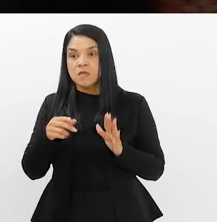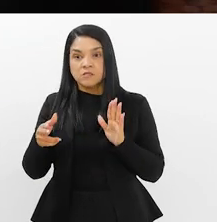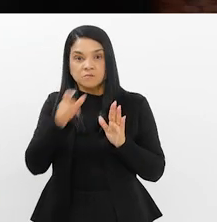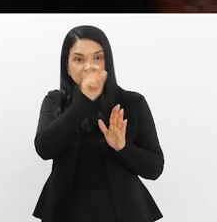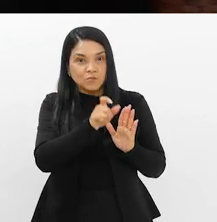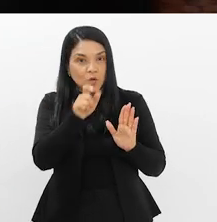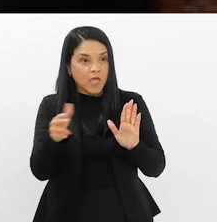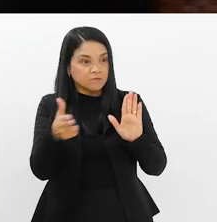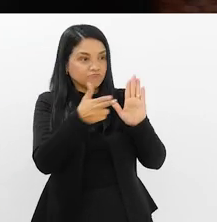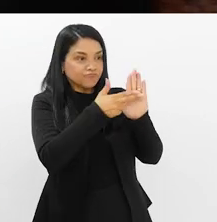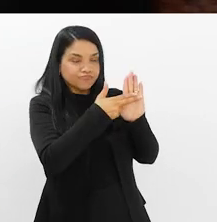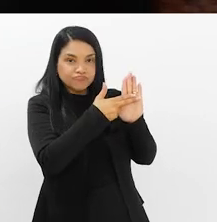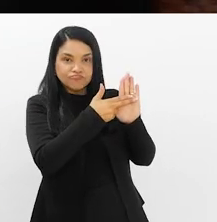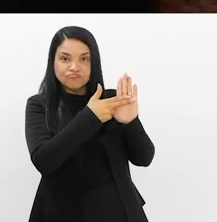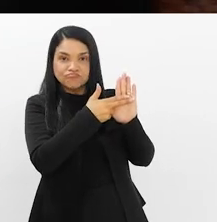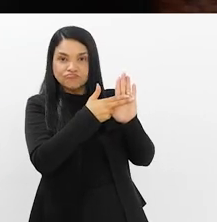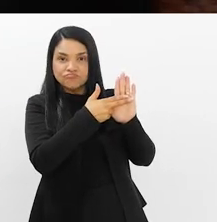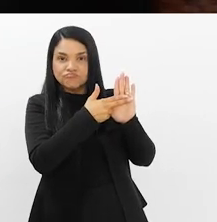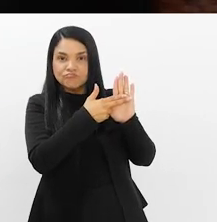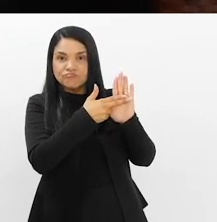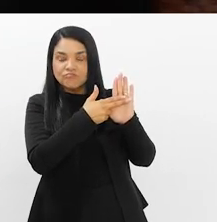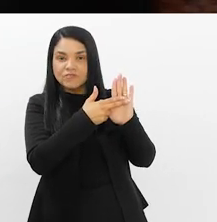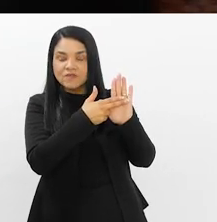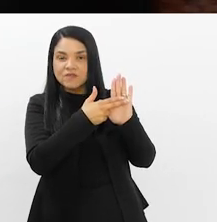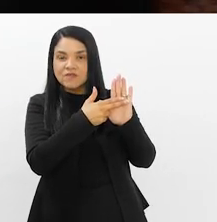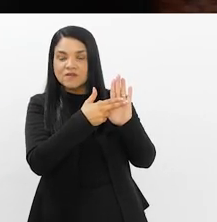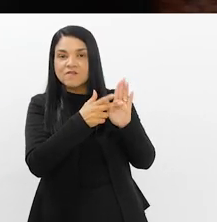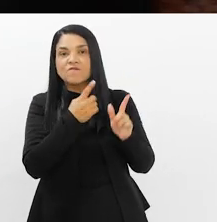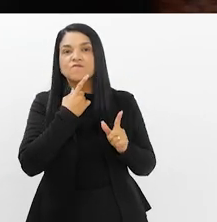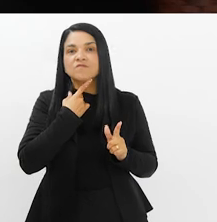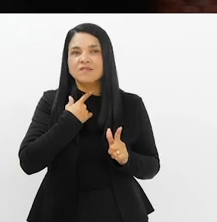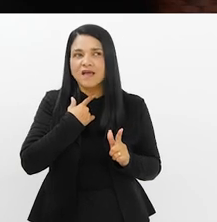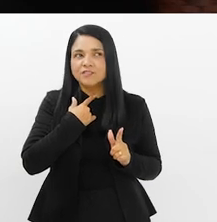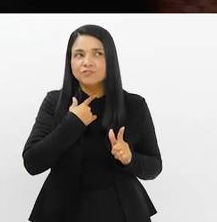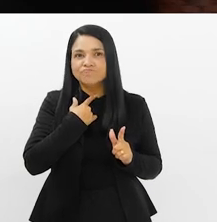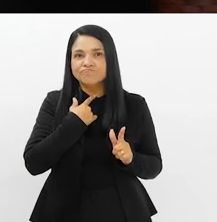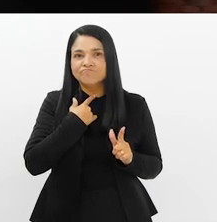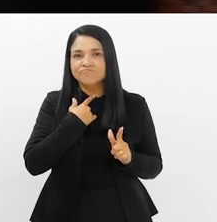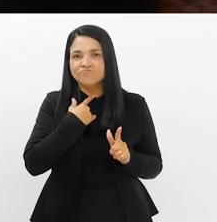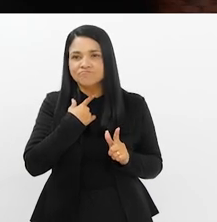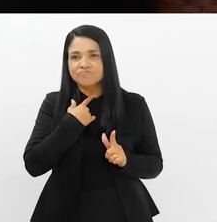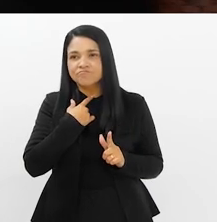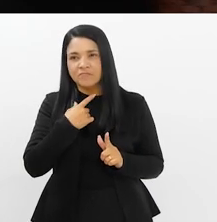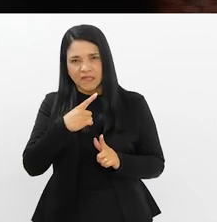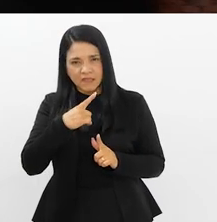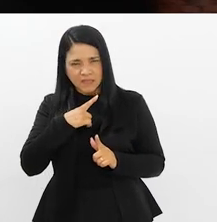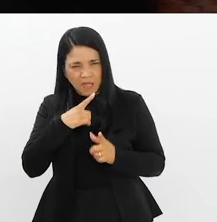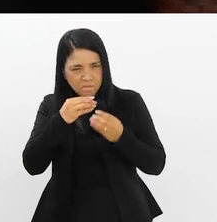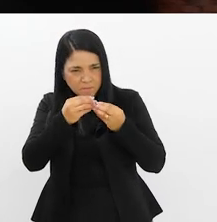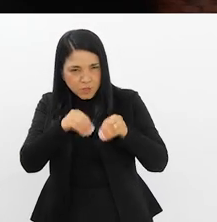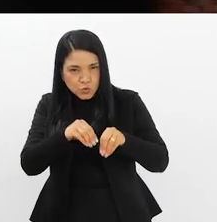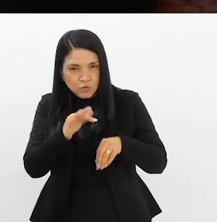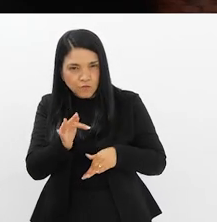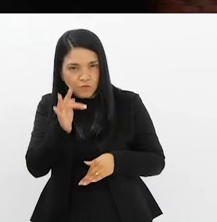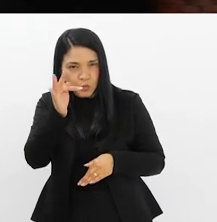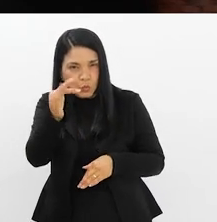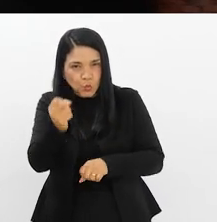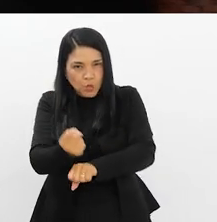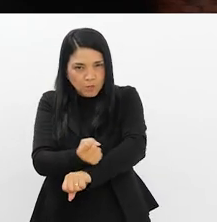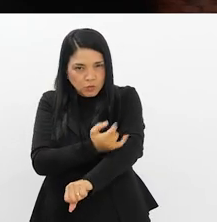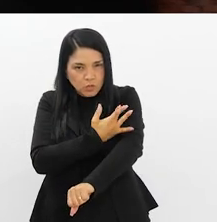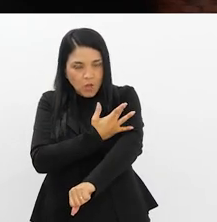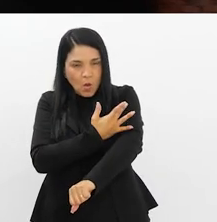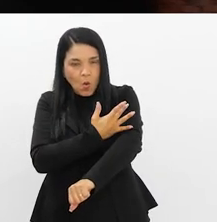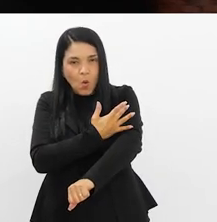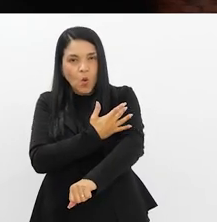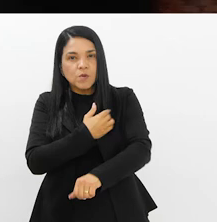que assumem, não fazem o perfil fake, mas que assumem, né, a sua vontade, talvez elas tenham prejuízos lá na